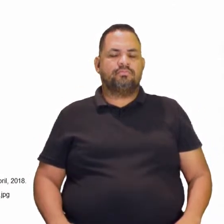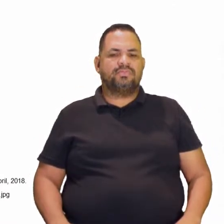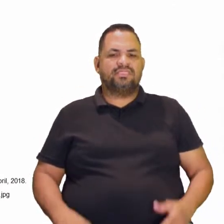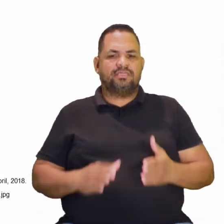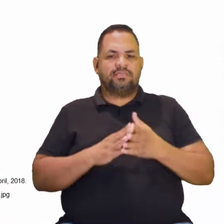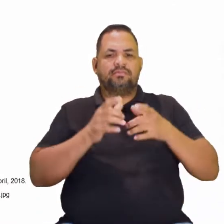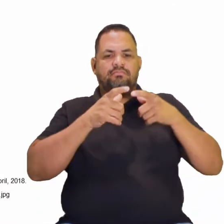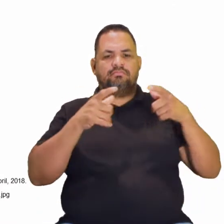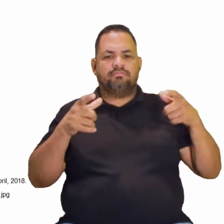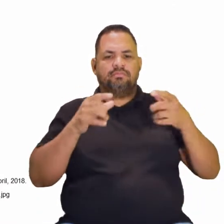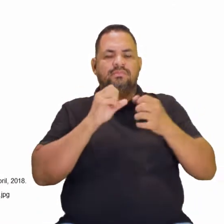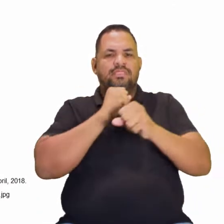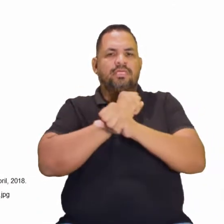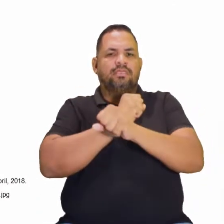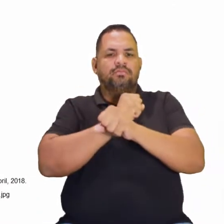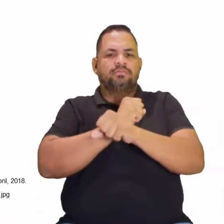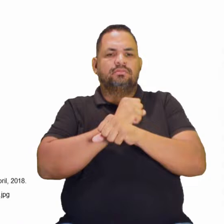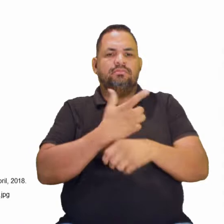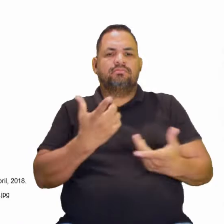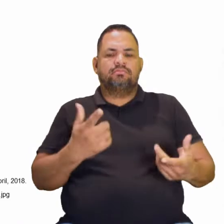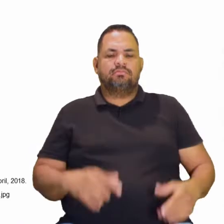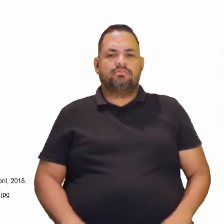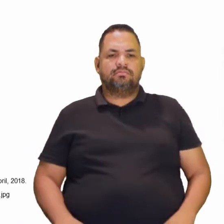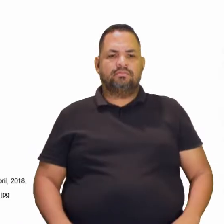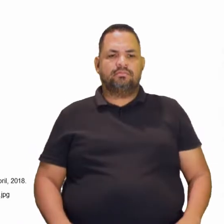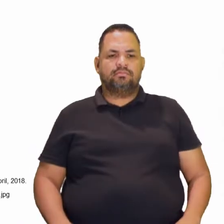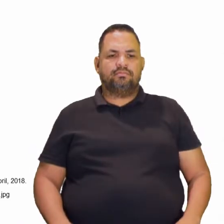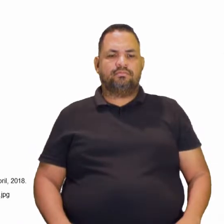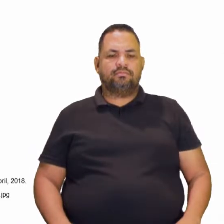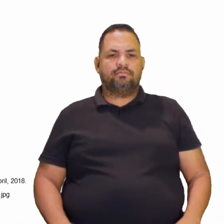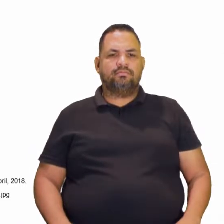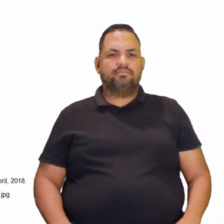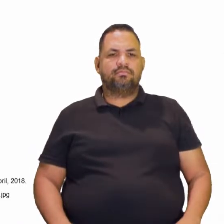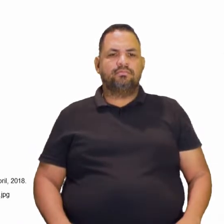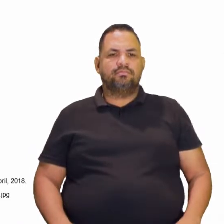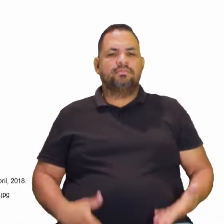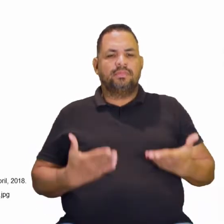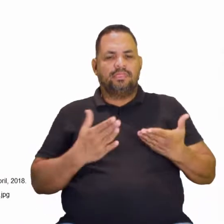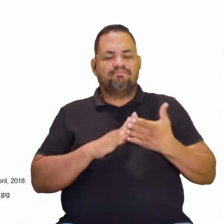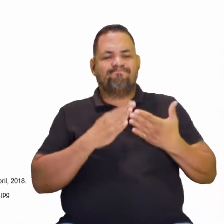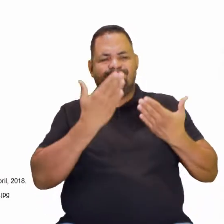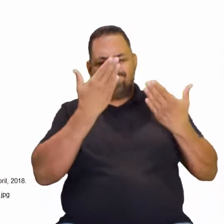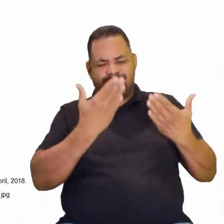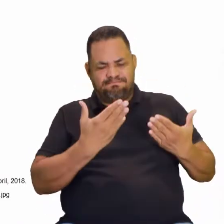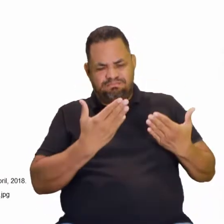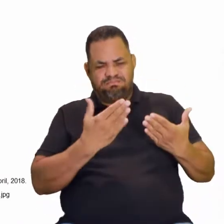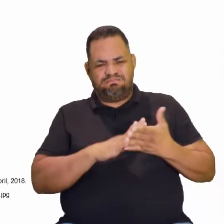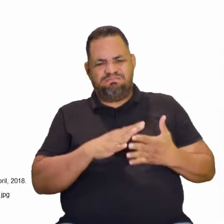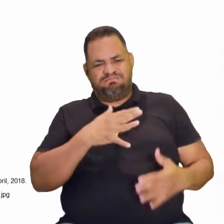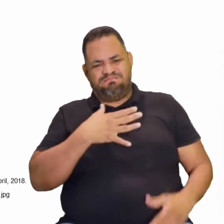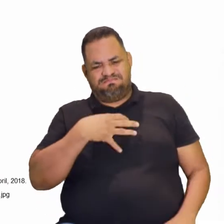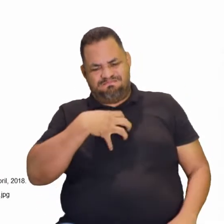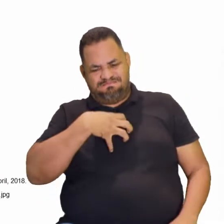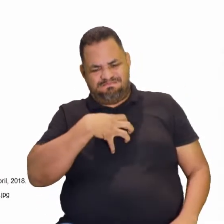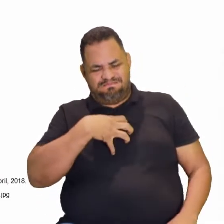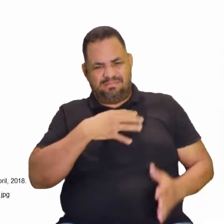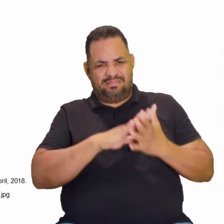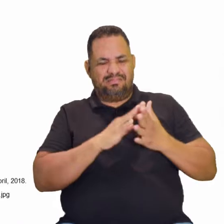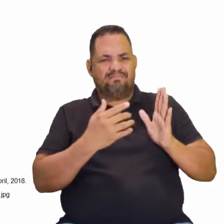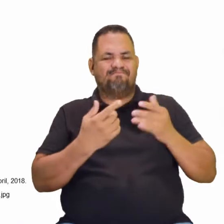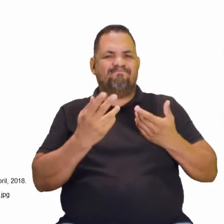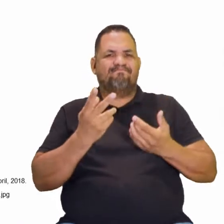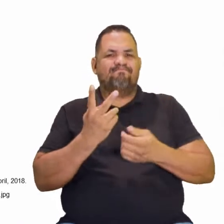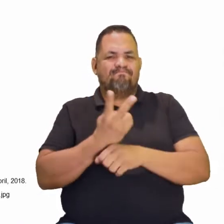maioria de escravos e ex-escravos, né? Então ele se compadece dessas pessoas e procura